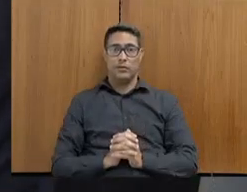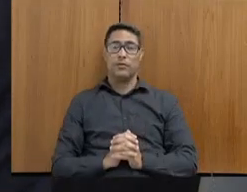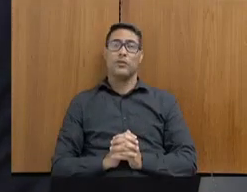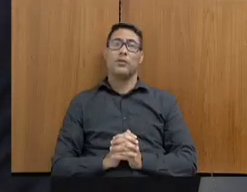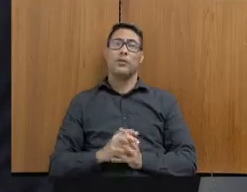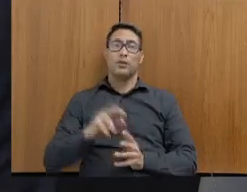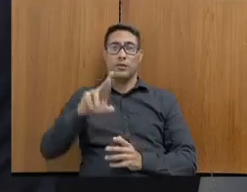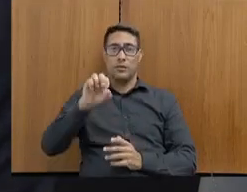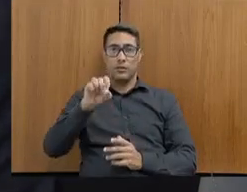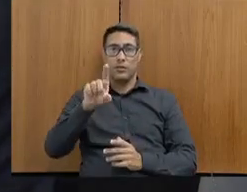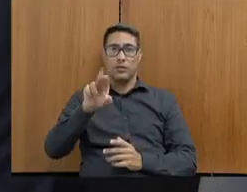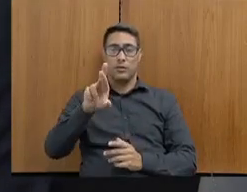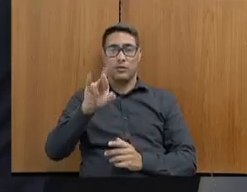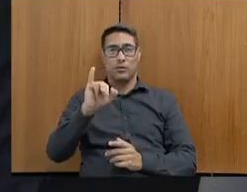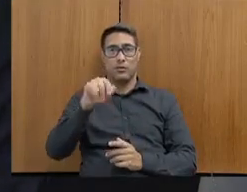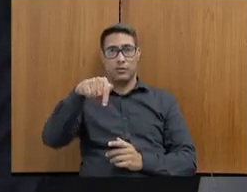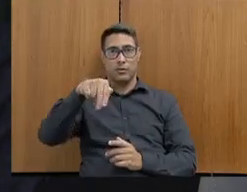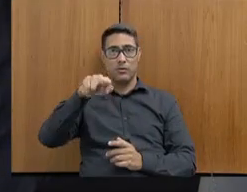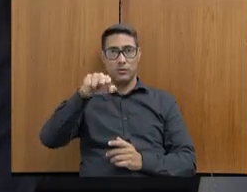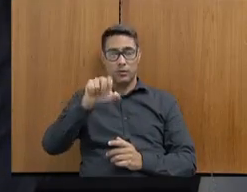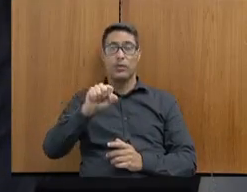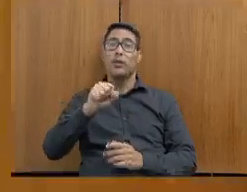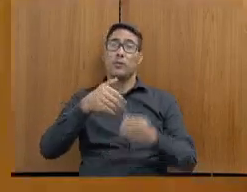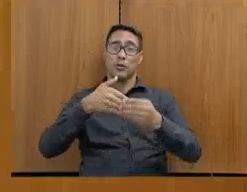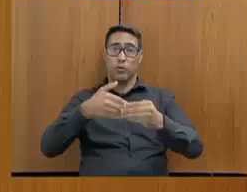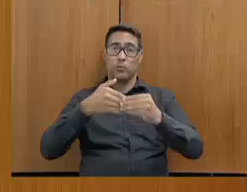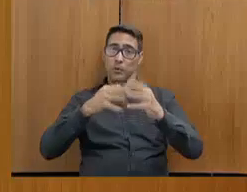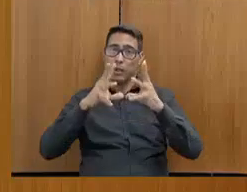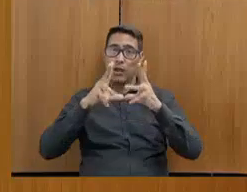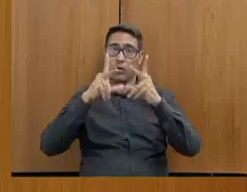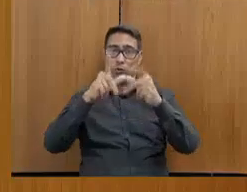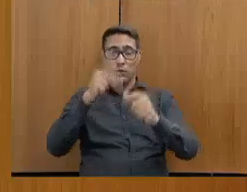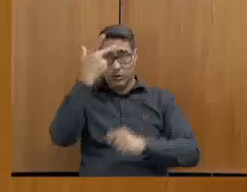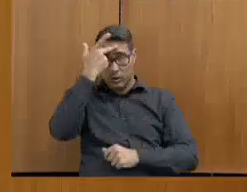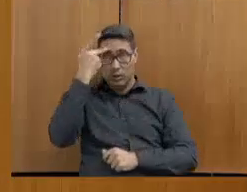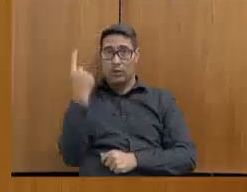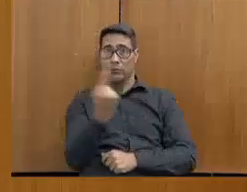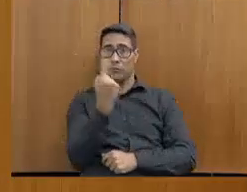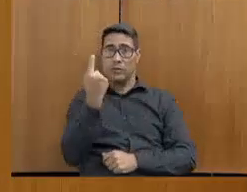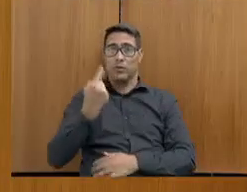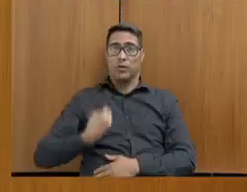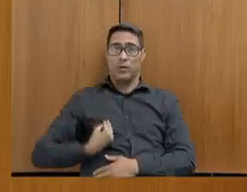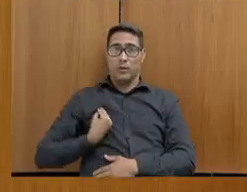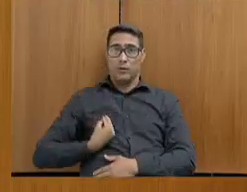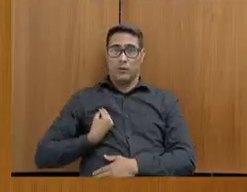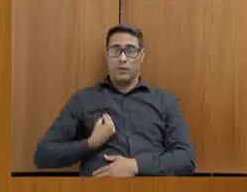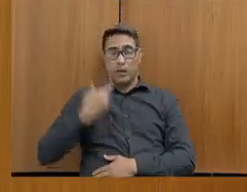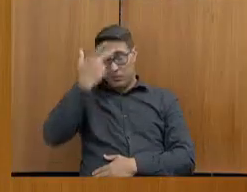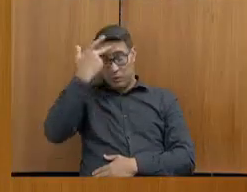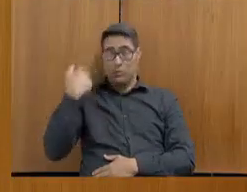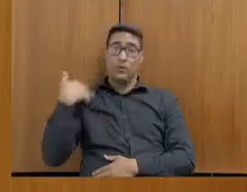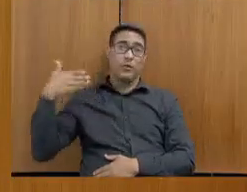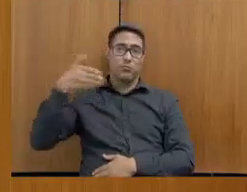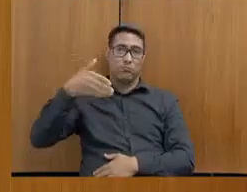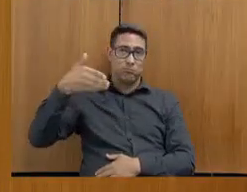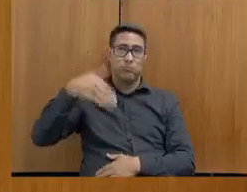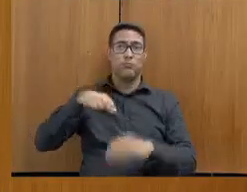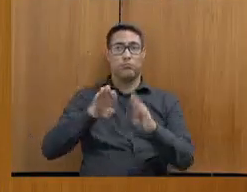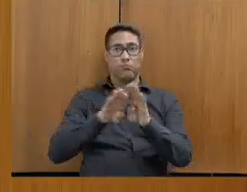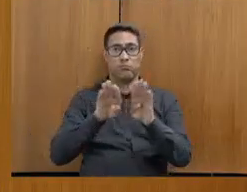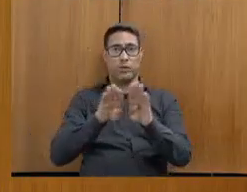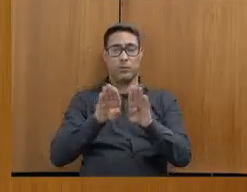e através do Senhor compensar todos os demais parlamentares que aqui estão ainda presente aqueles que já passaram por aqui e